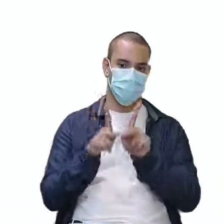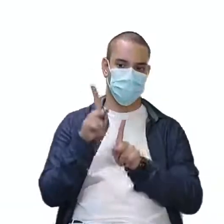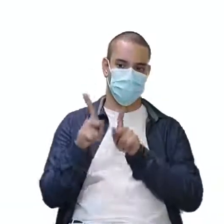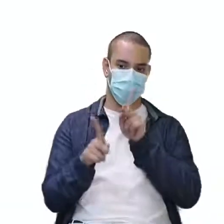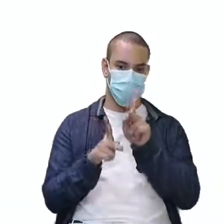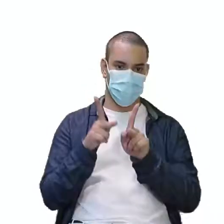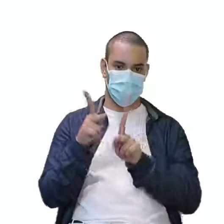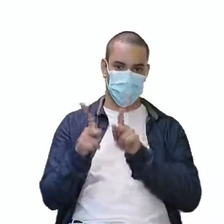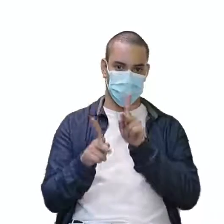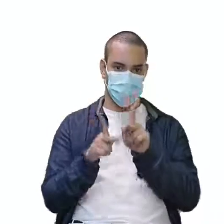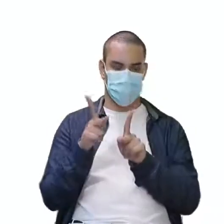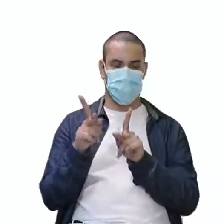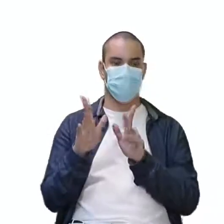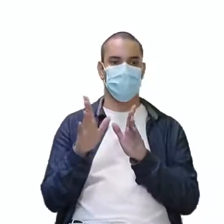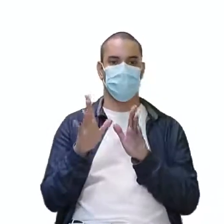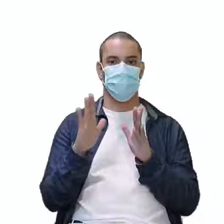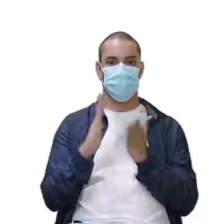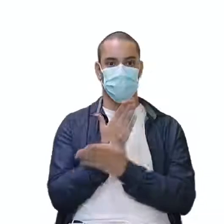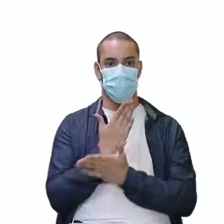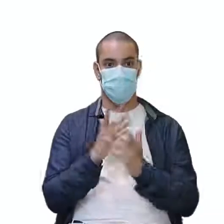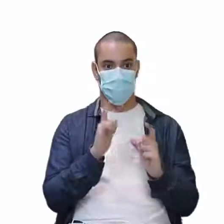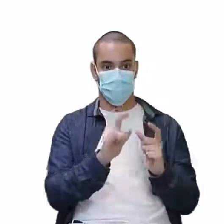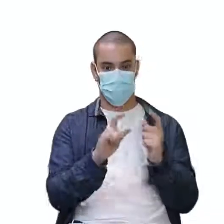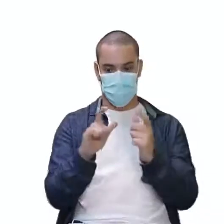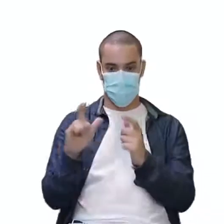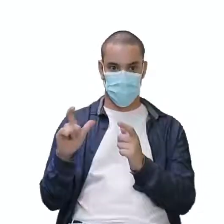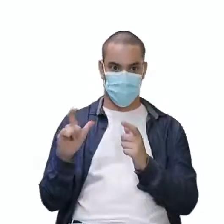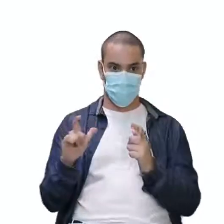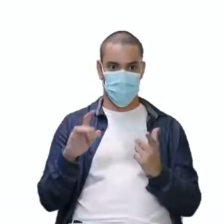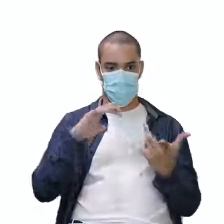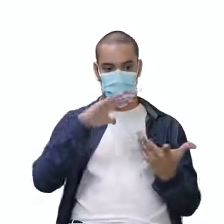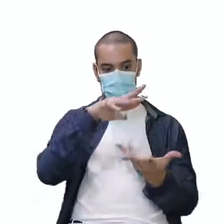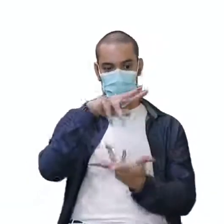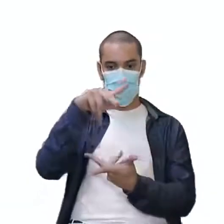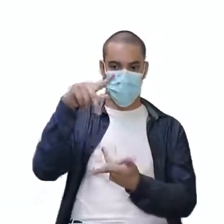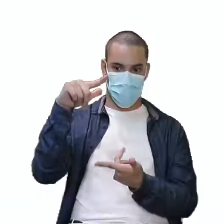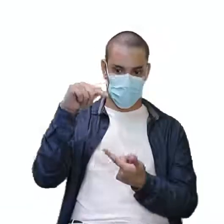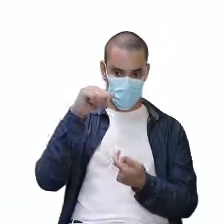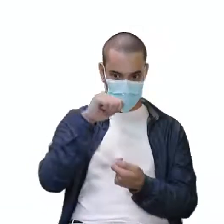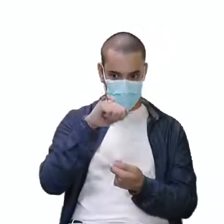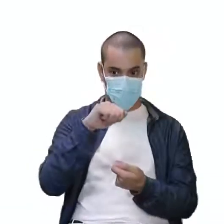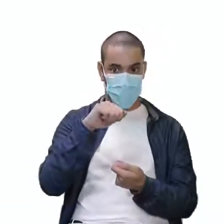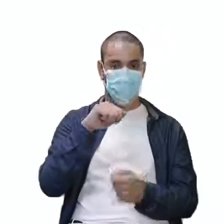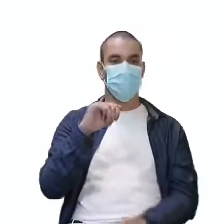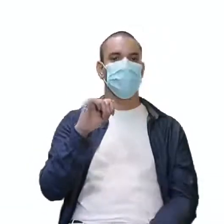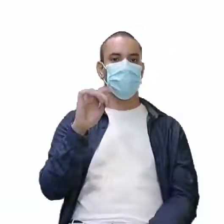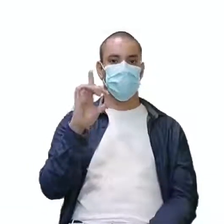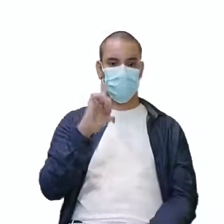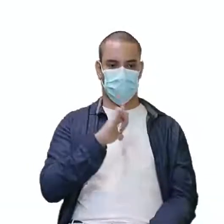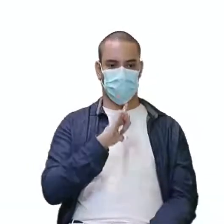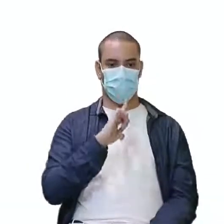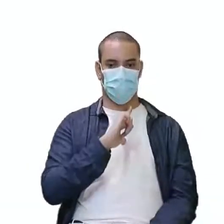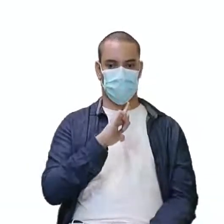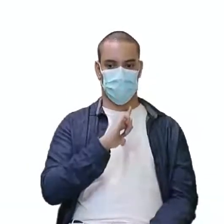populações, né? Em alguns locais do nosso mundão, existem